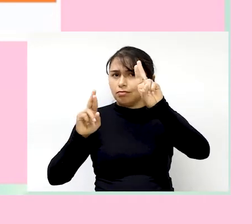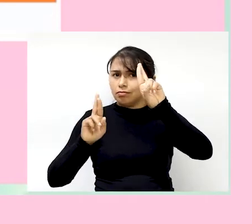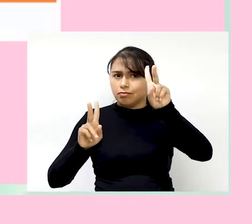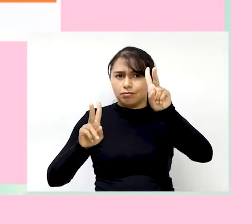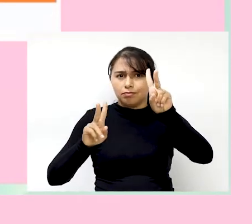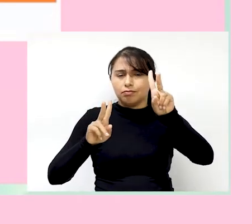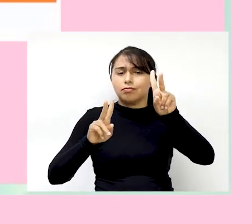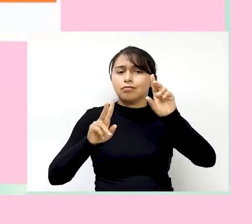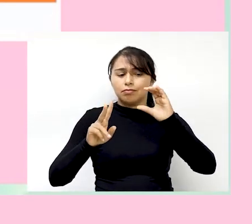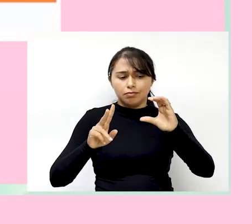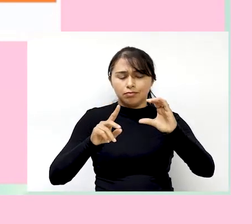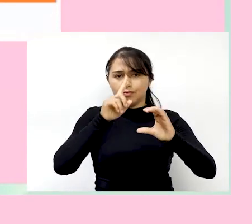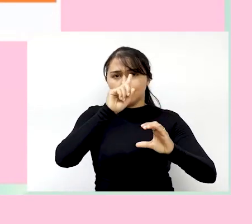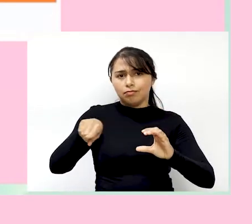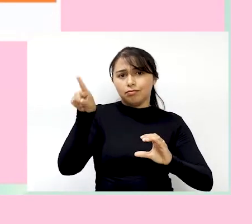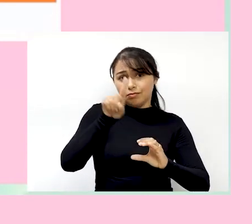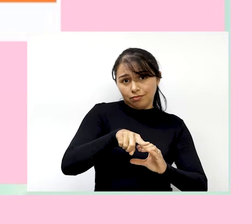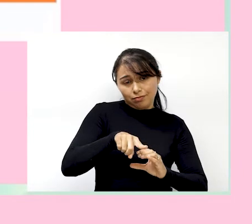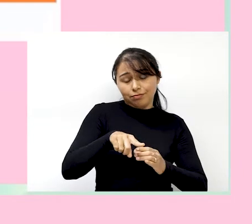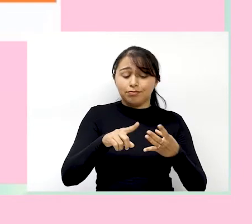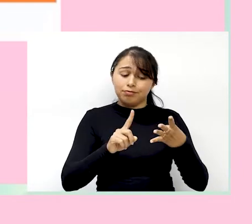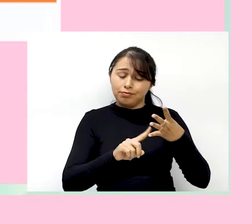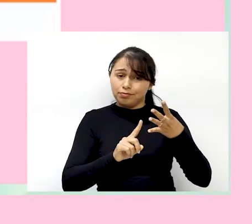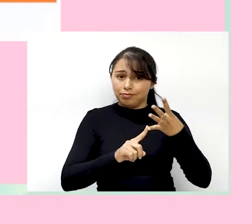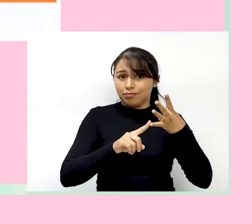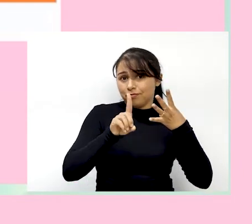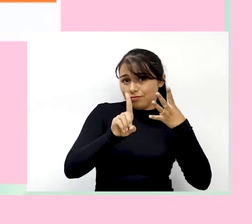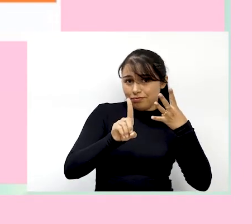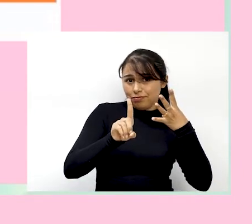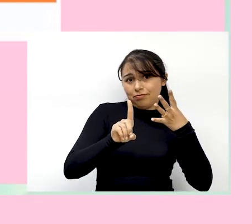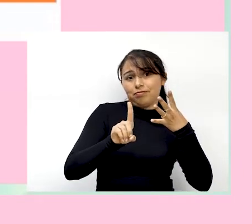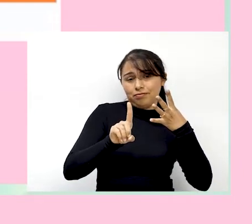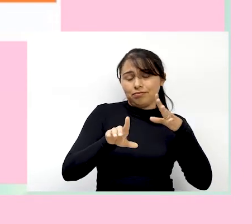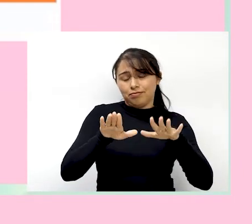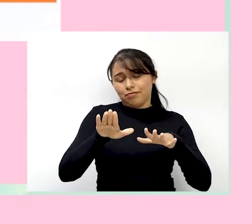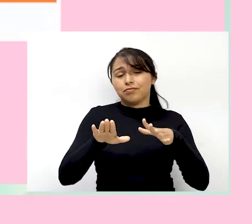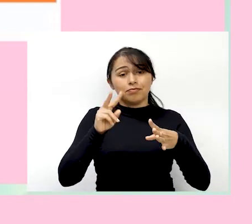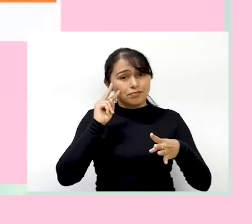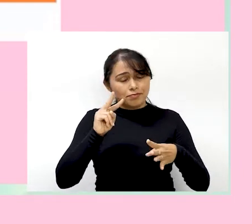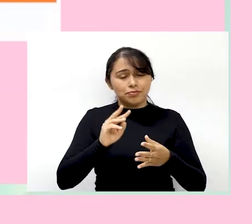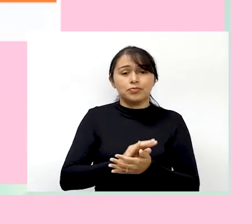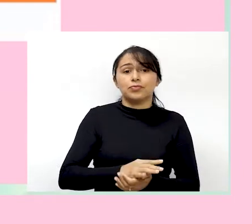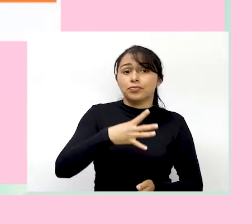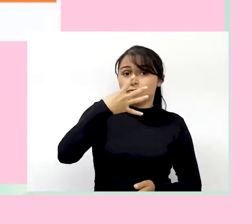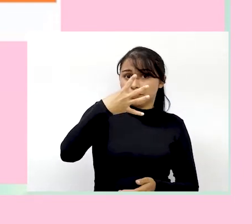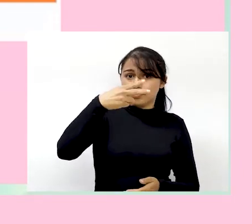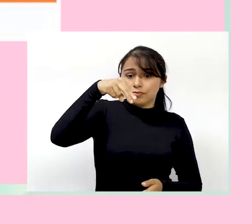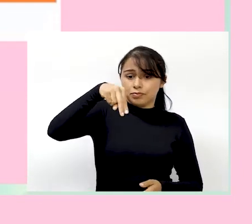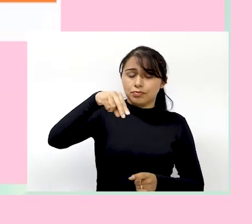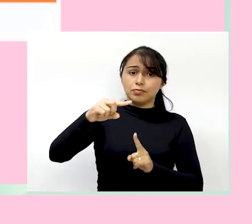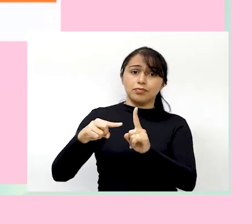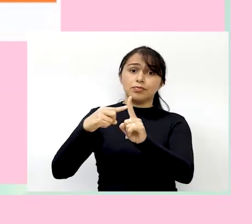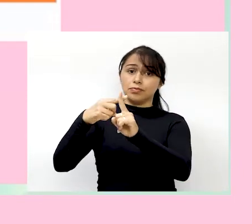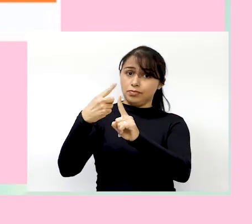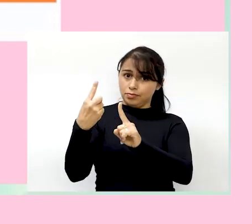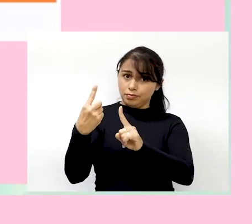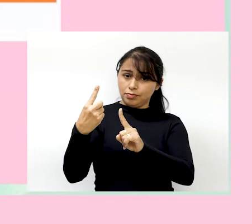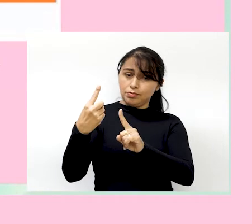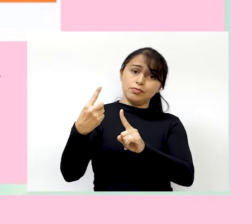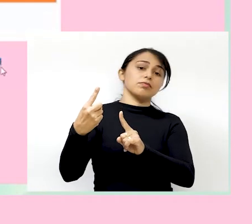deu 5, né? Então, possivelmente aqui vai ser a letra D, né? Mas vamos verificar aqui, ó. 4n mais